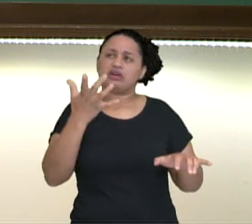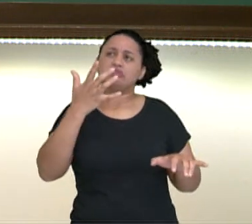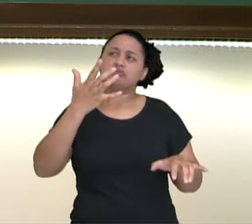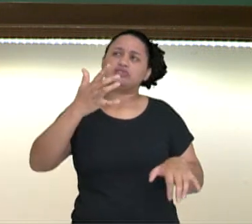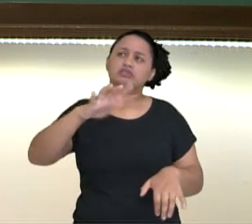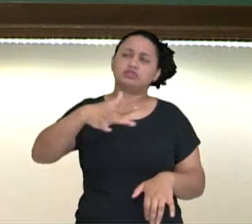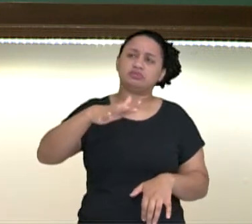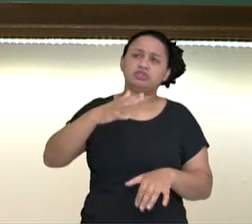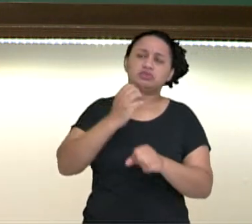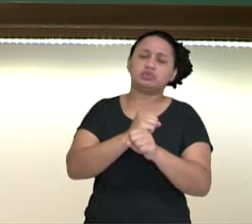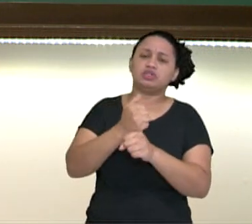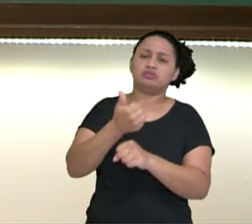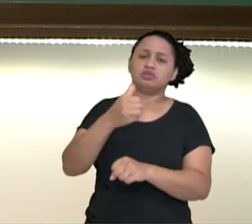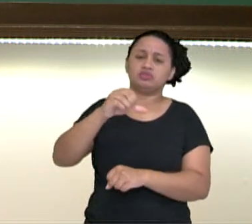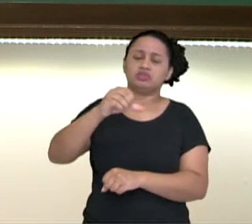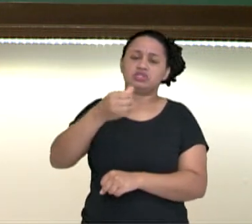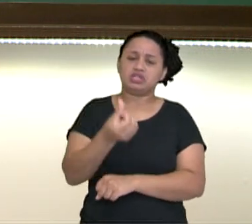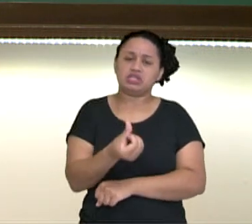volta de